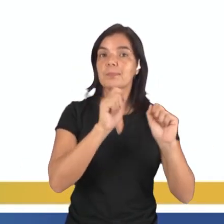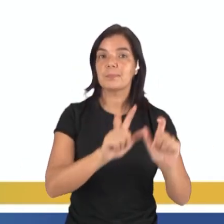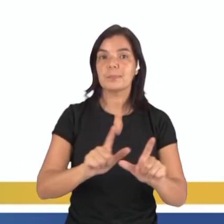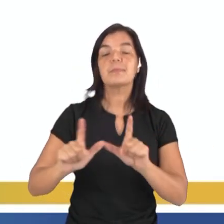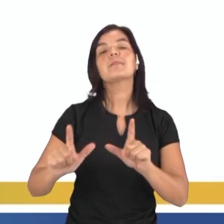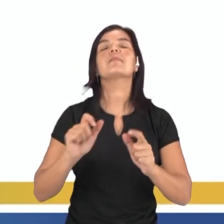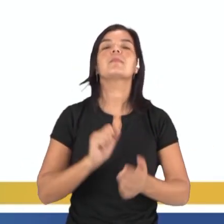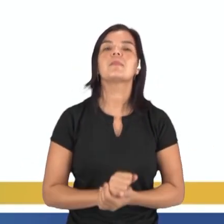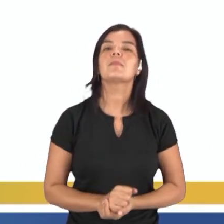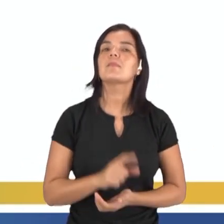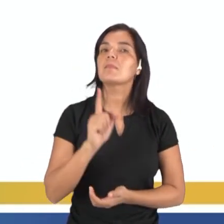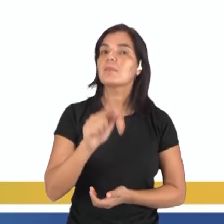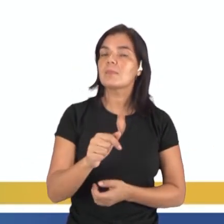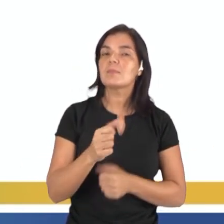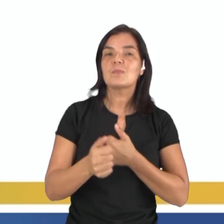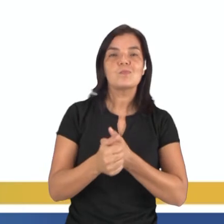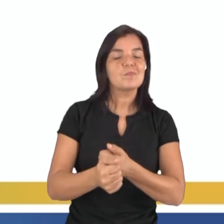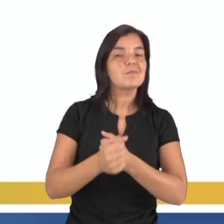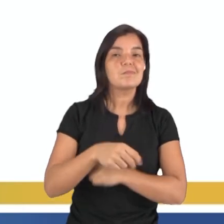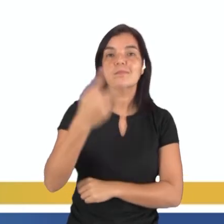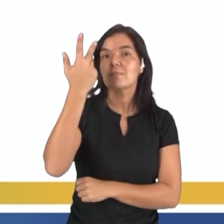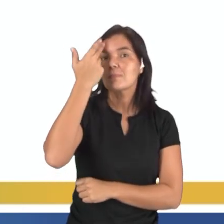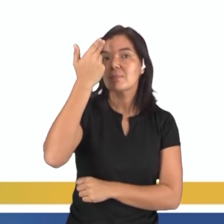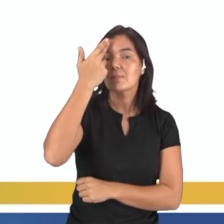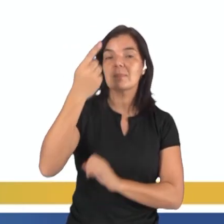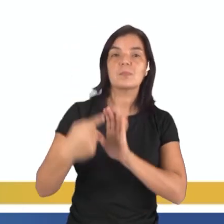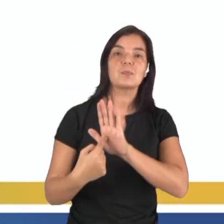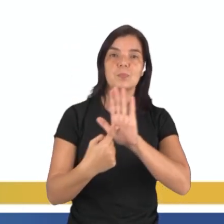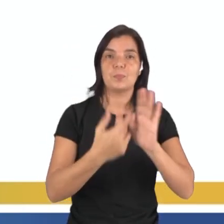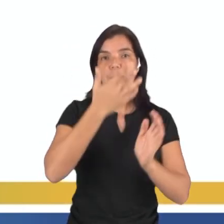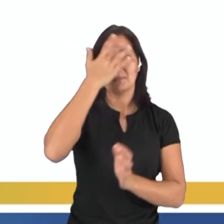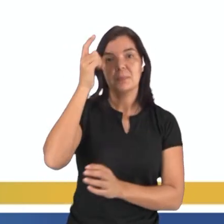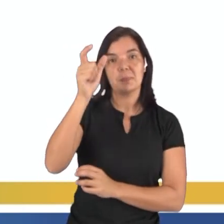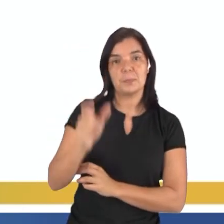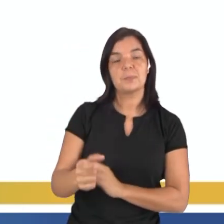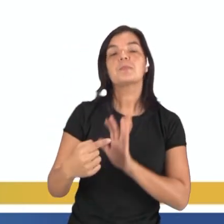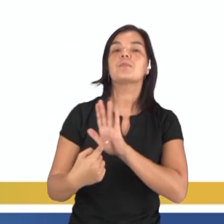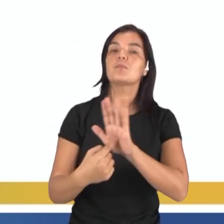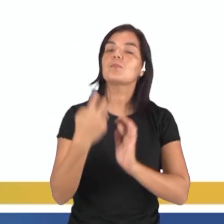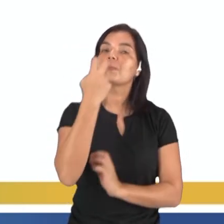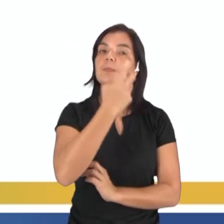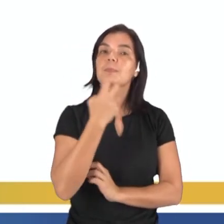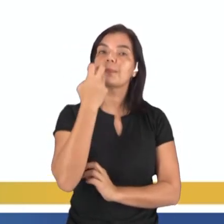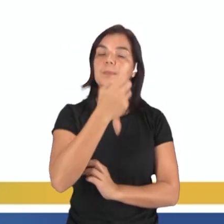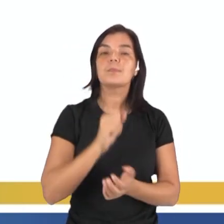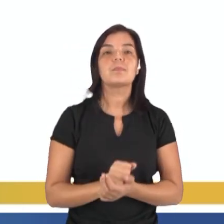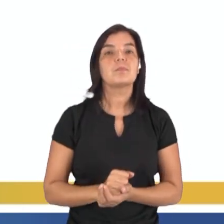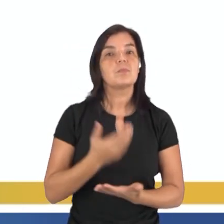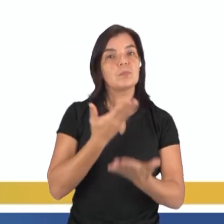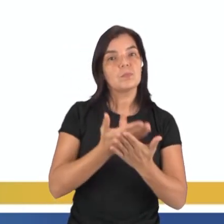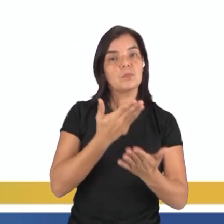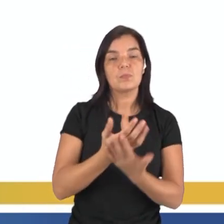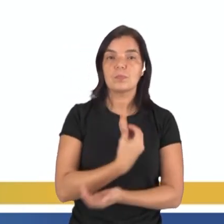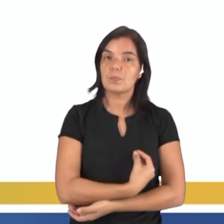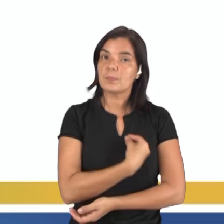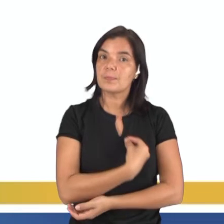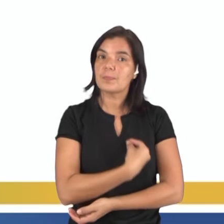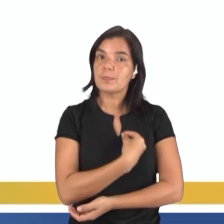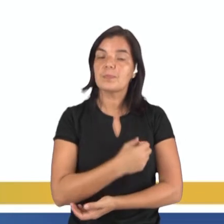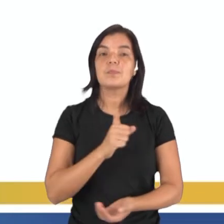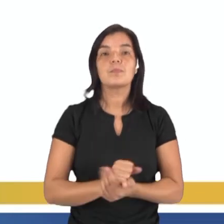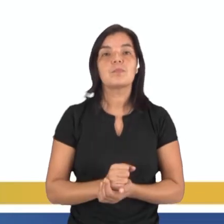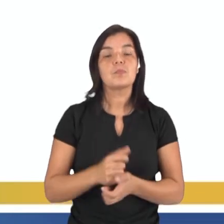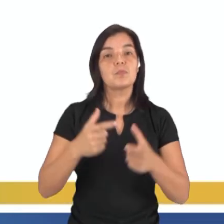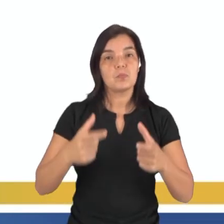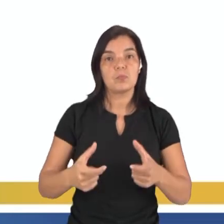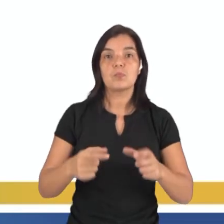slides, né, é a companheira mais comum para o apresentador nas exposições orais, seja nas aulas presenciais, no